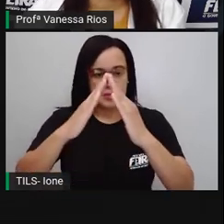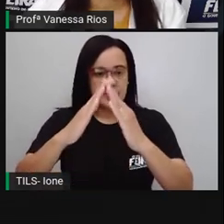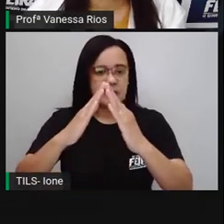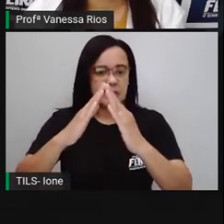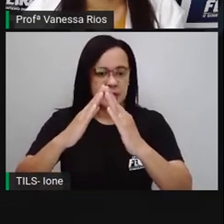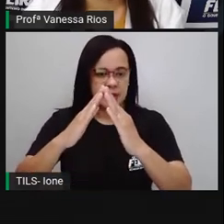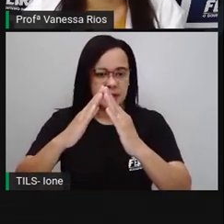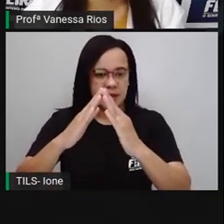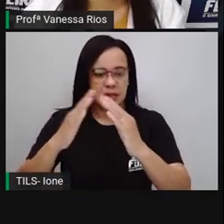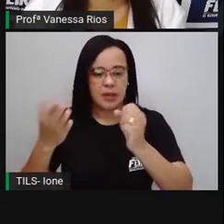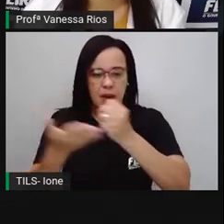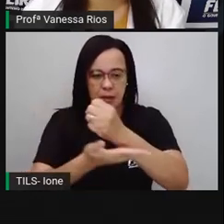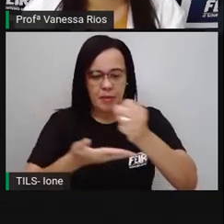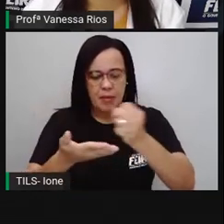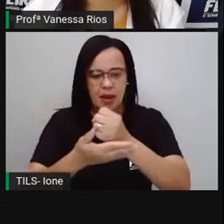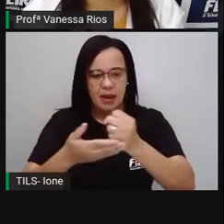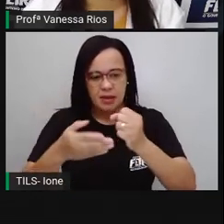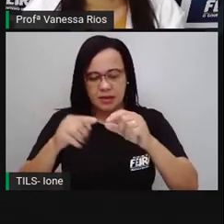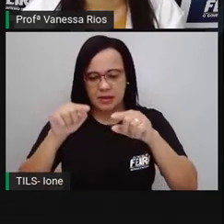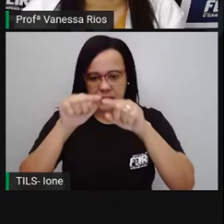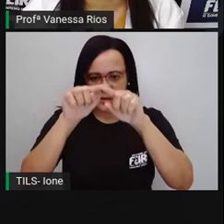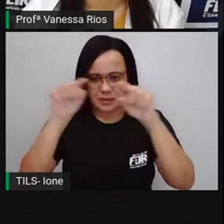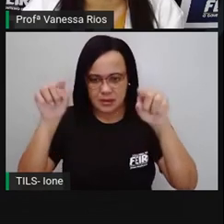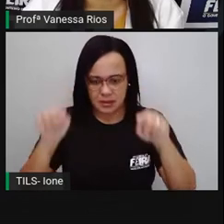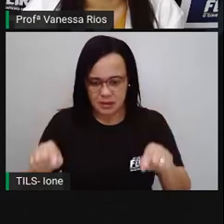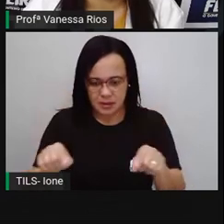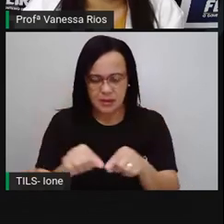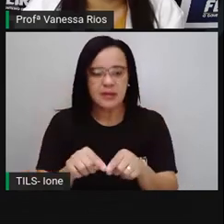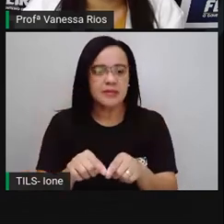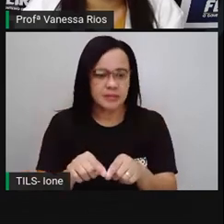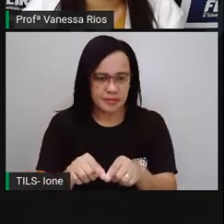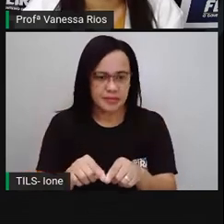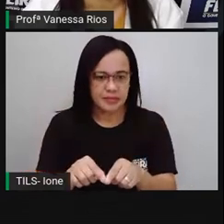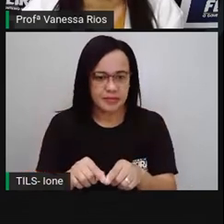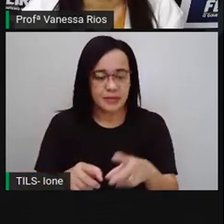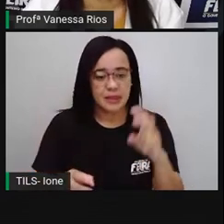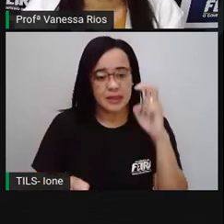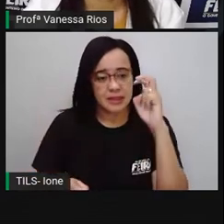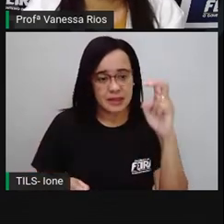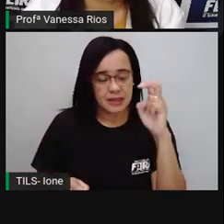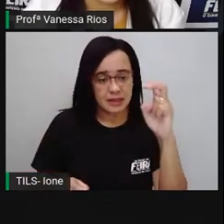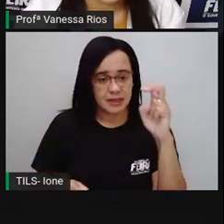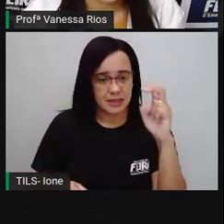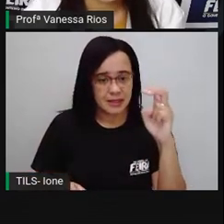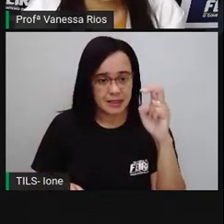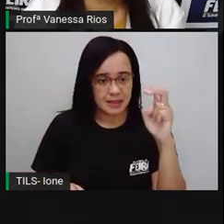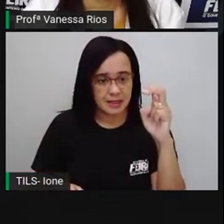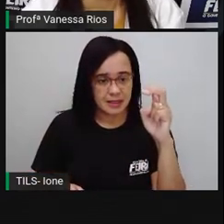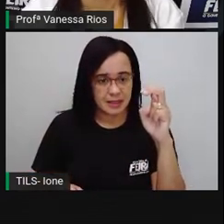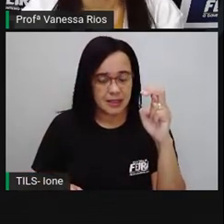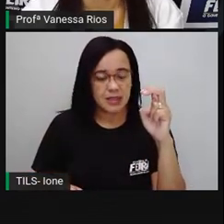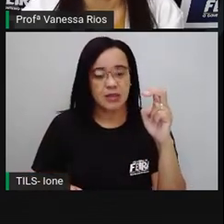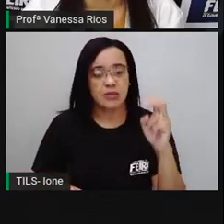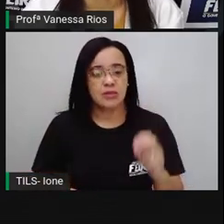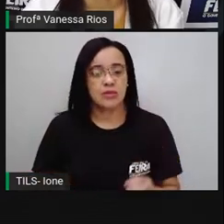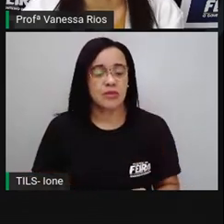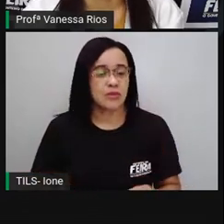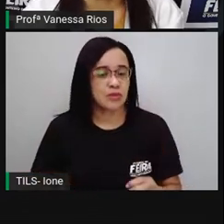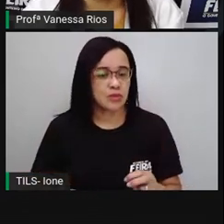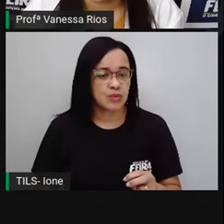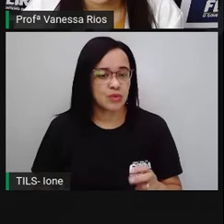Na pirâmide de base quadrada, nós temos 5 faces, 8 arestas e